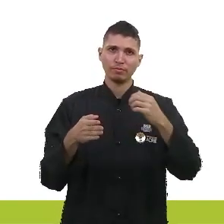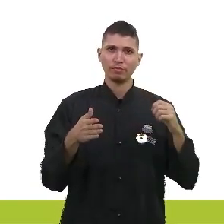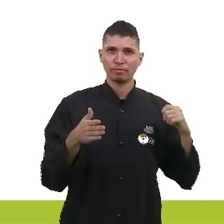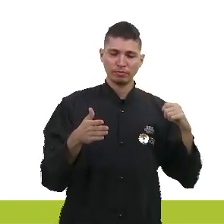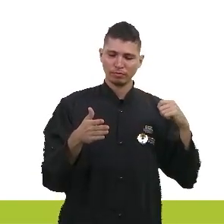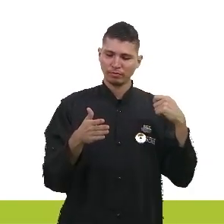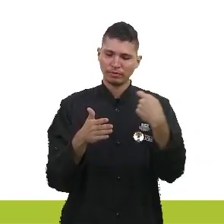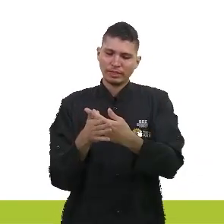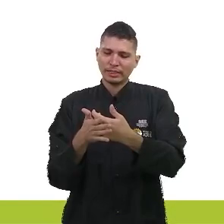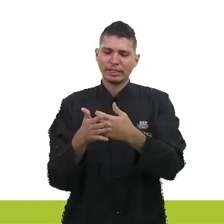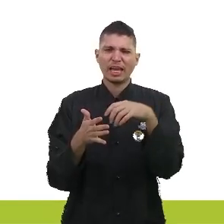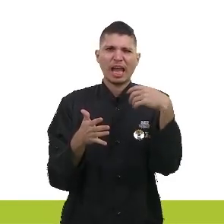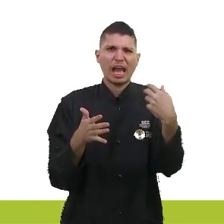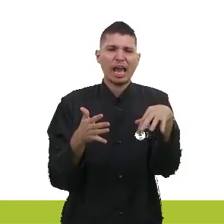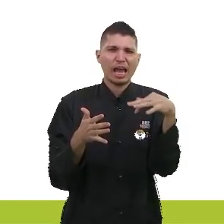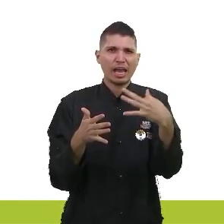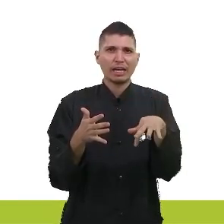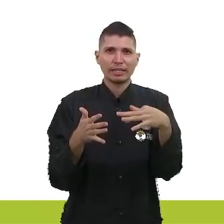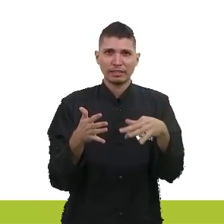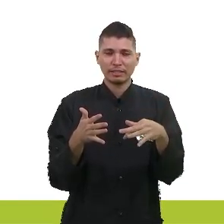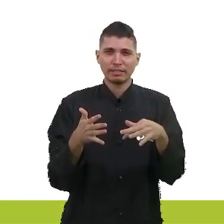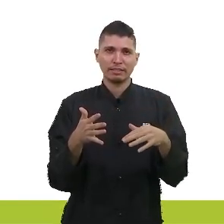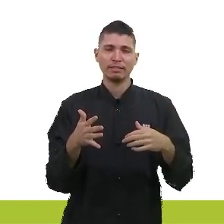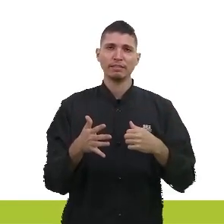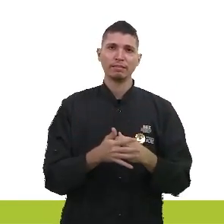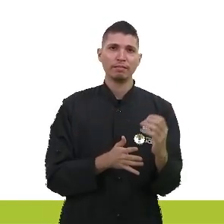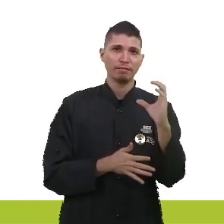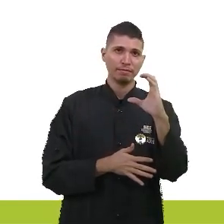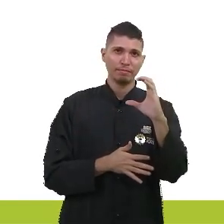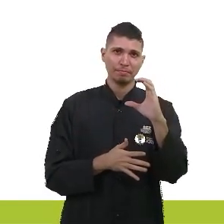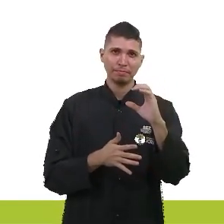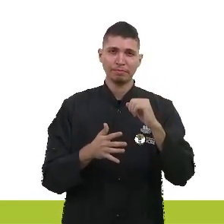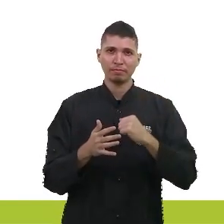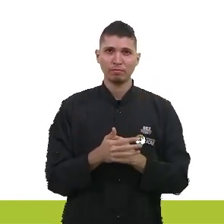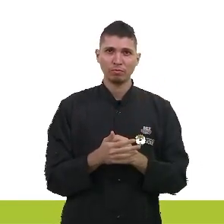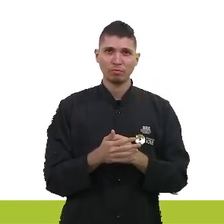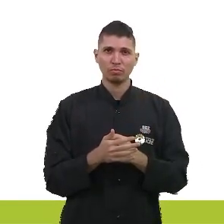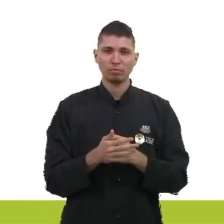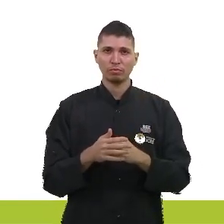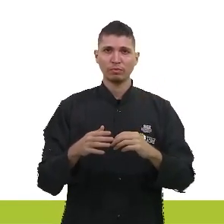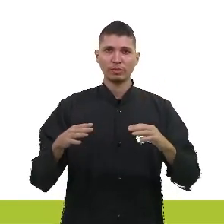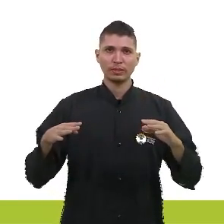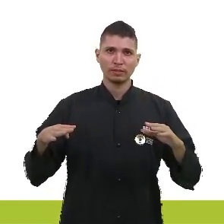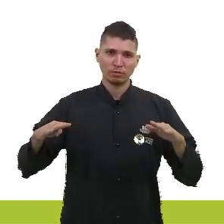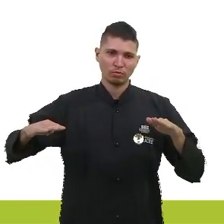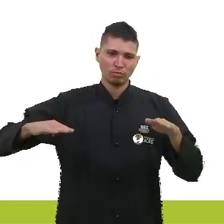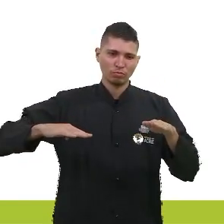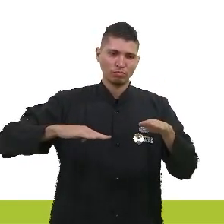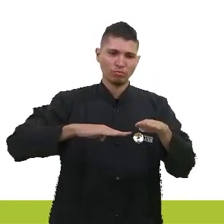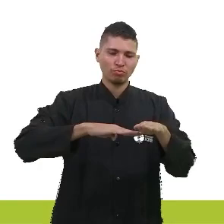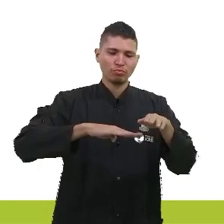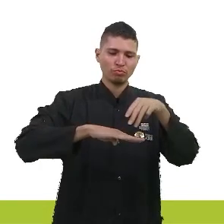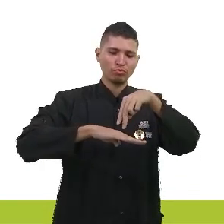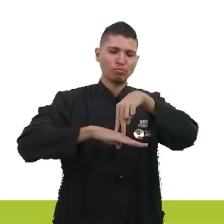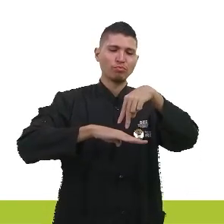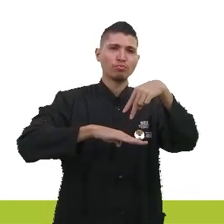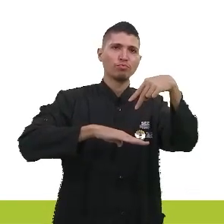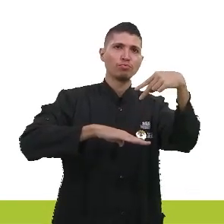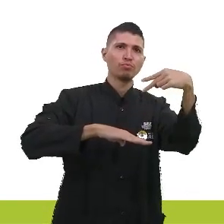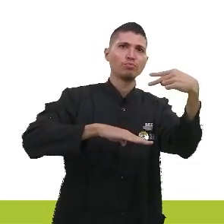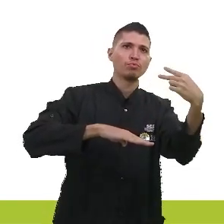Machucar-nos quando batemos em uma parede. C. Colisão de um automóvel em que o passageiro foi